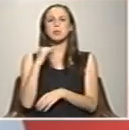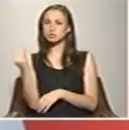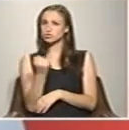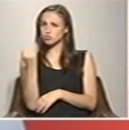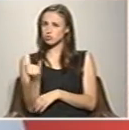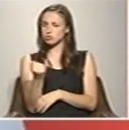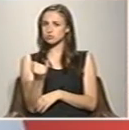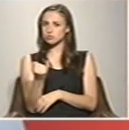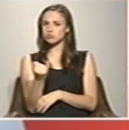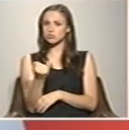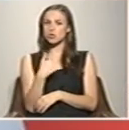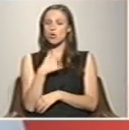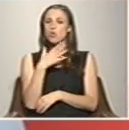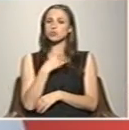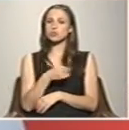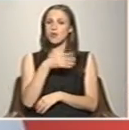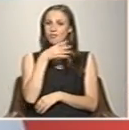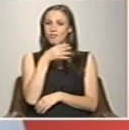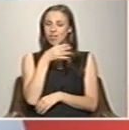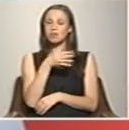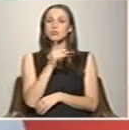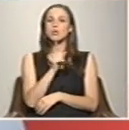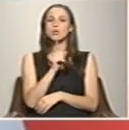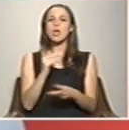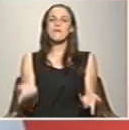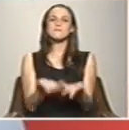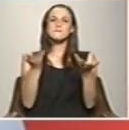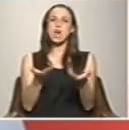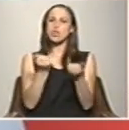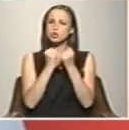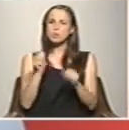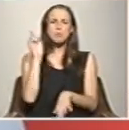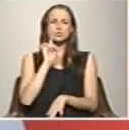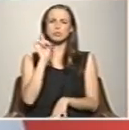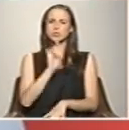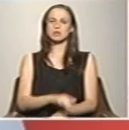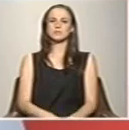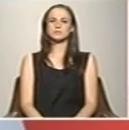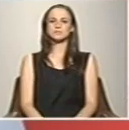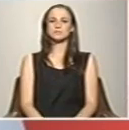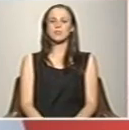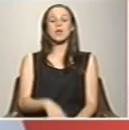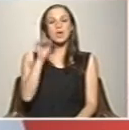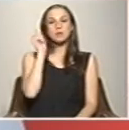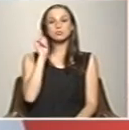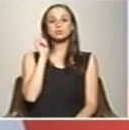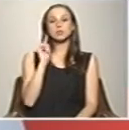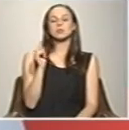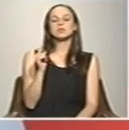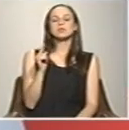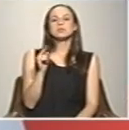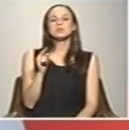não é? Portanto, eu gostava de insistir neste tópico da promoção da autonomia, porque, eventualmente por lapso, mas é muito importante não se